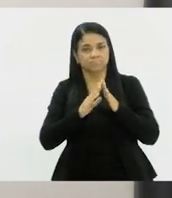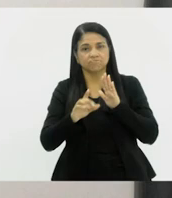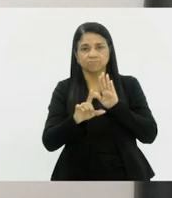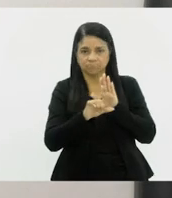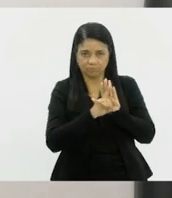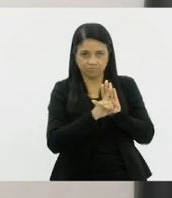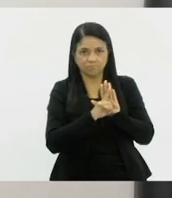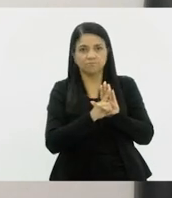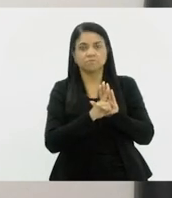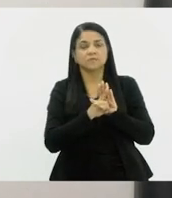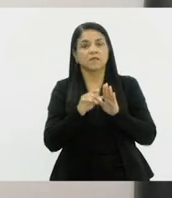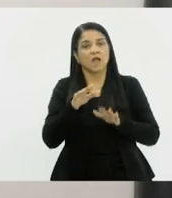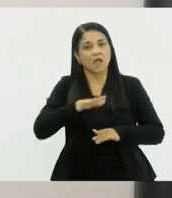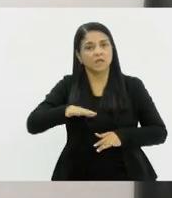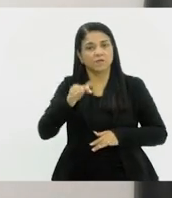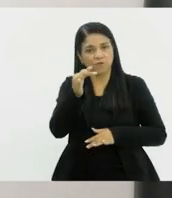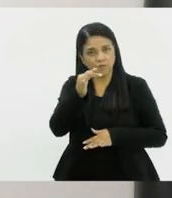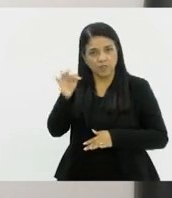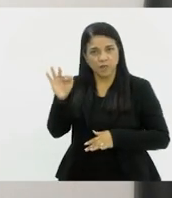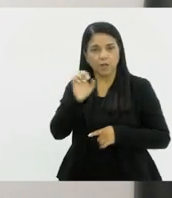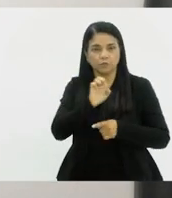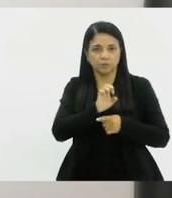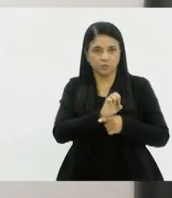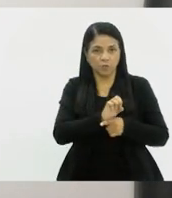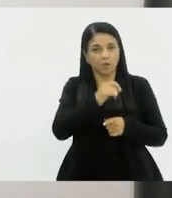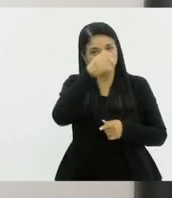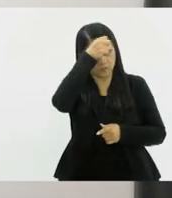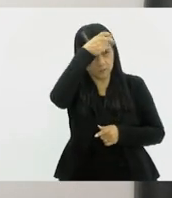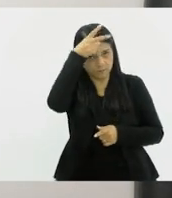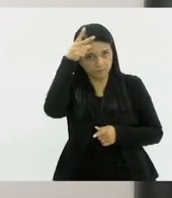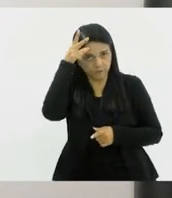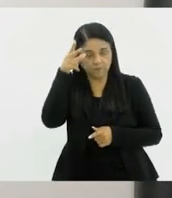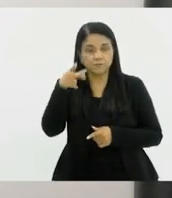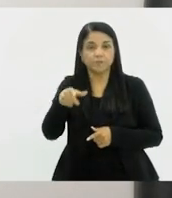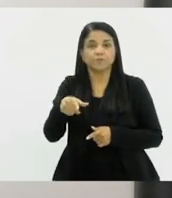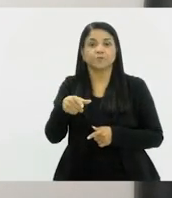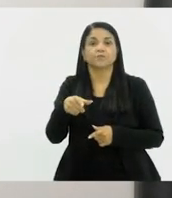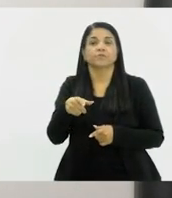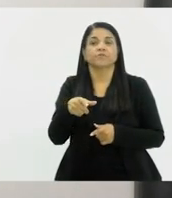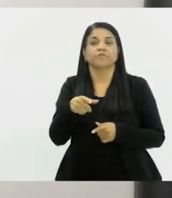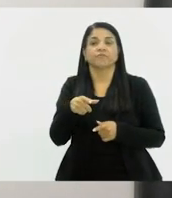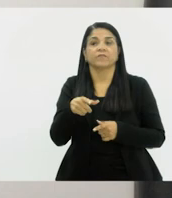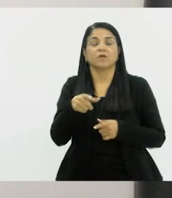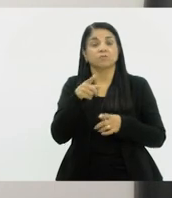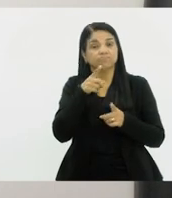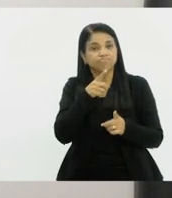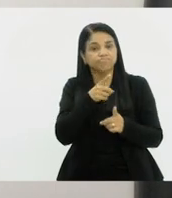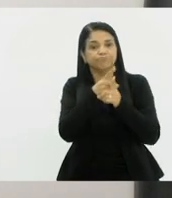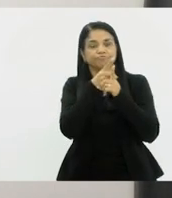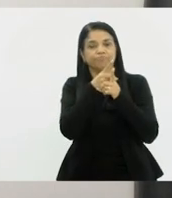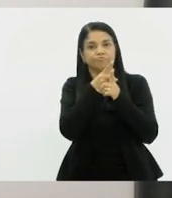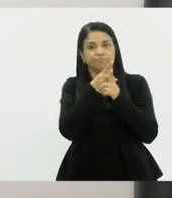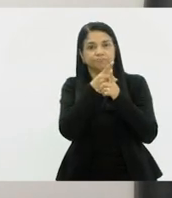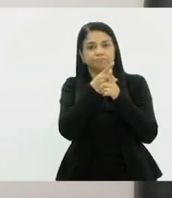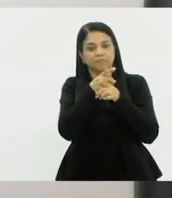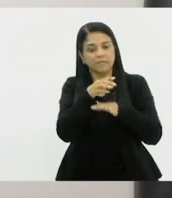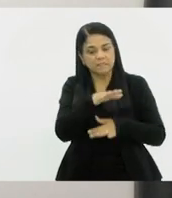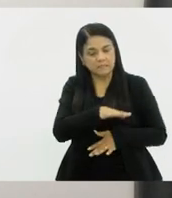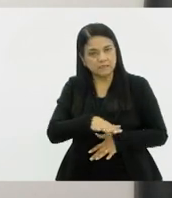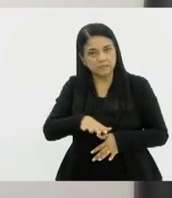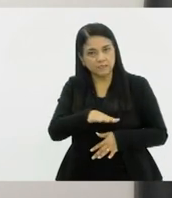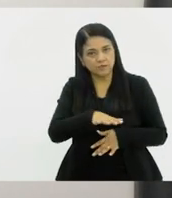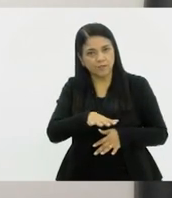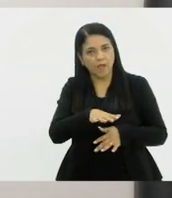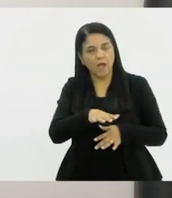Não só a nível Federal mas é estadual e municipal então quando nesse identifica esses espaços como